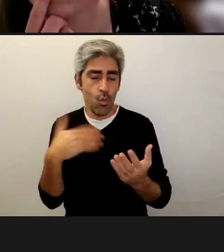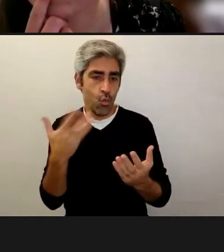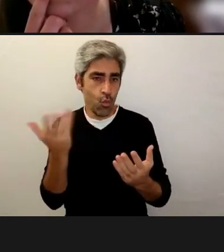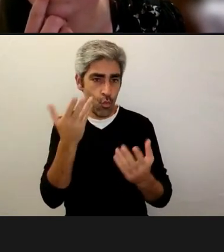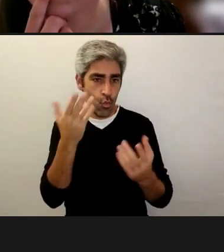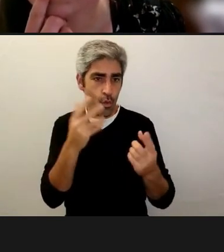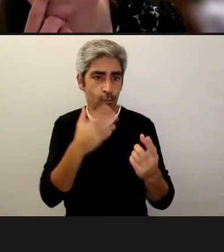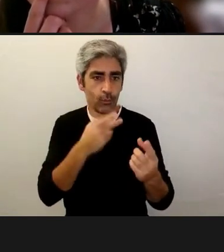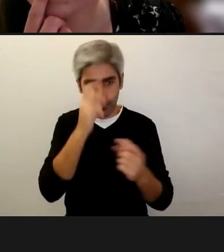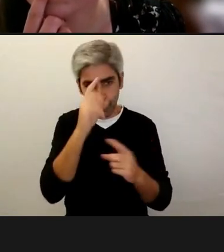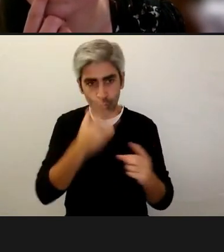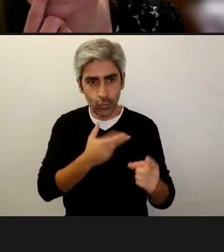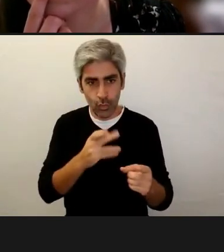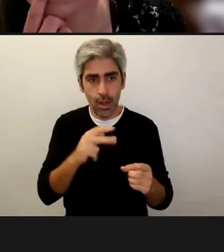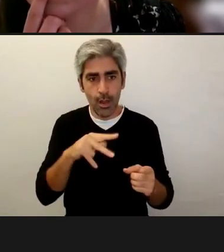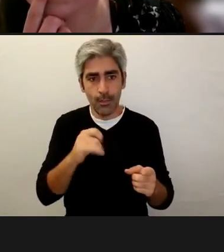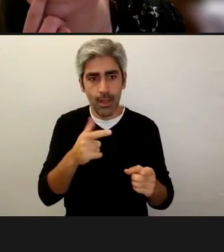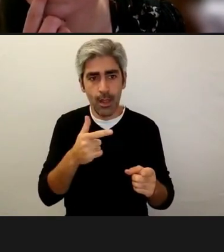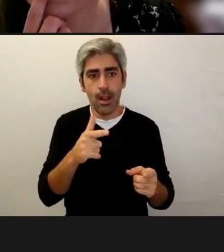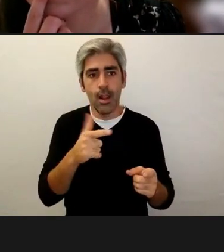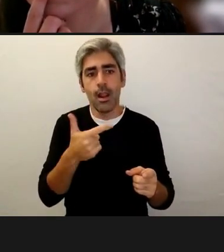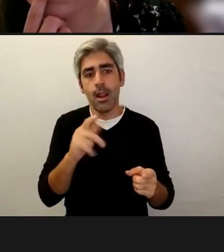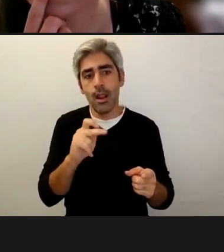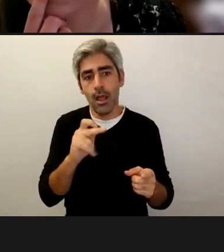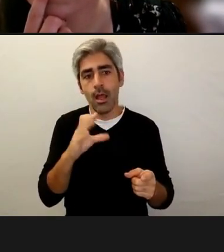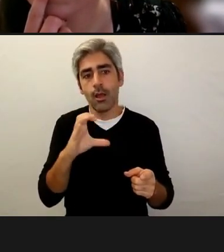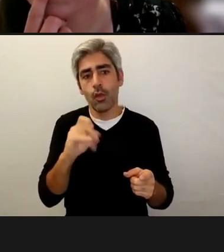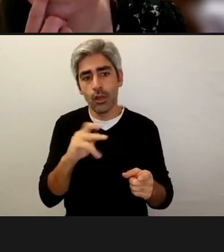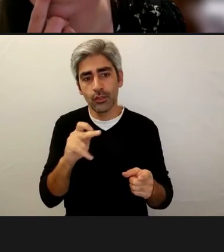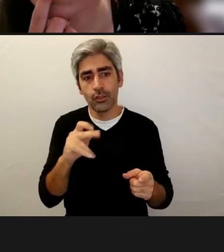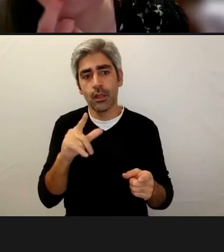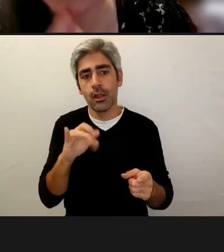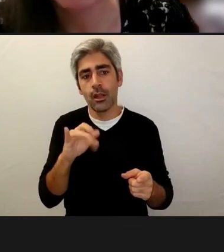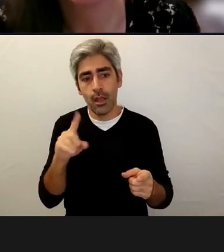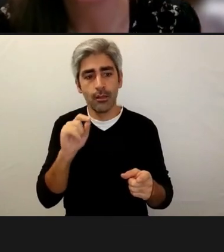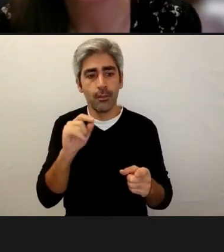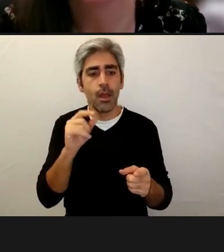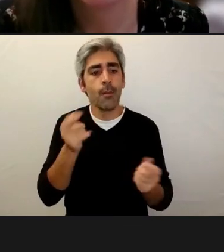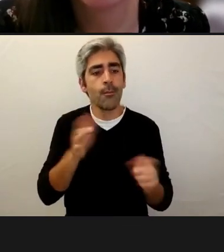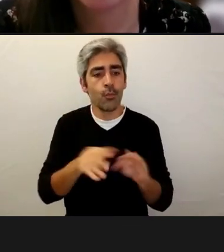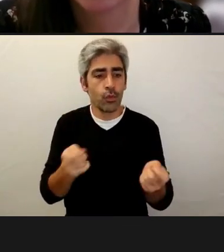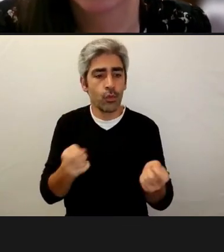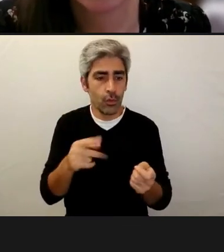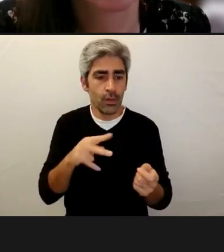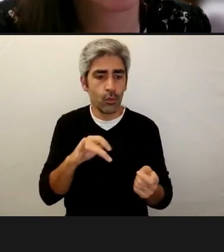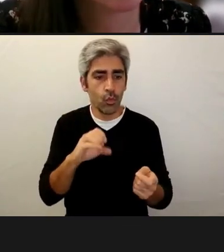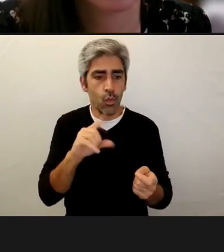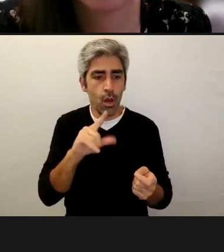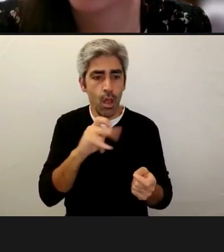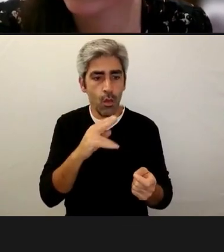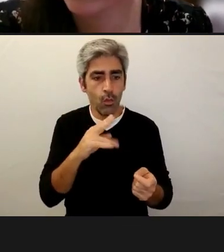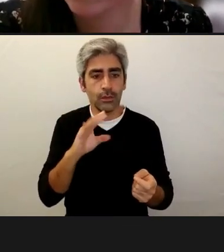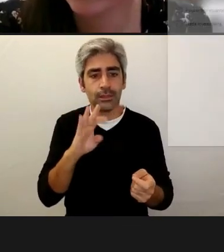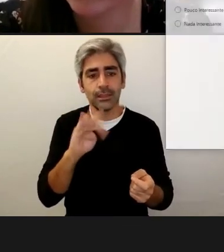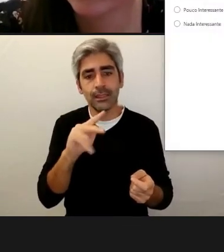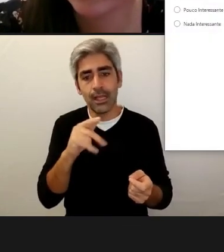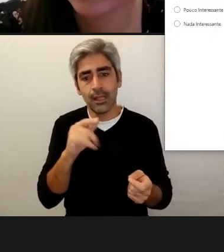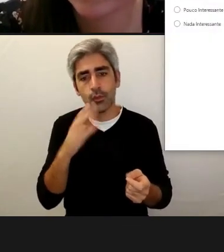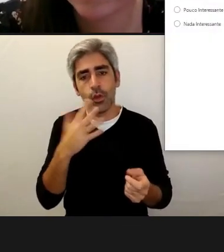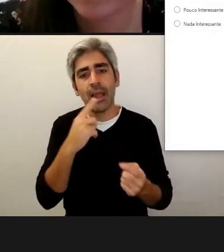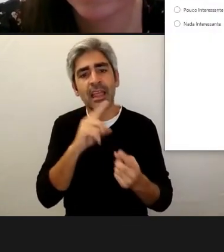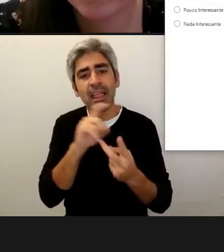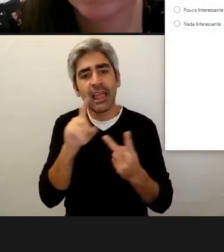doutora Anabela Costa Leão e o moderador desta sessão, Nicolau Santos. Vamos agora partilhar na tela um inquérito de avaliação